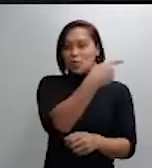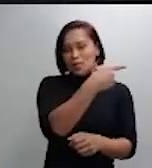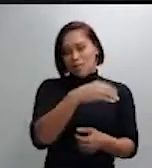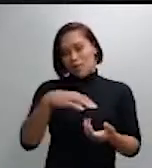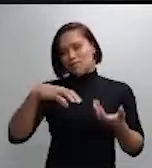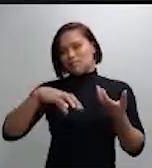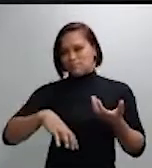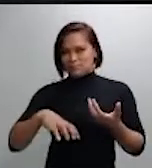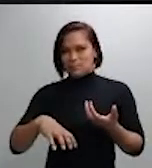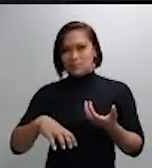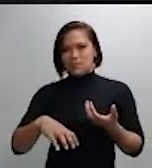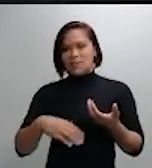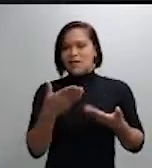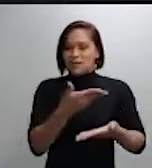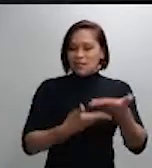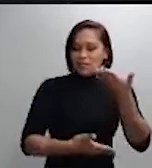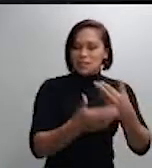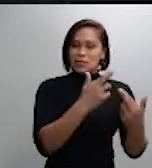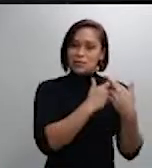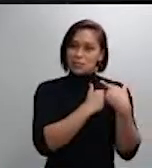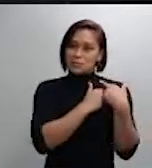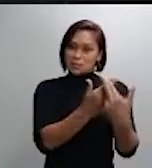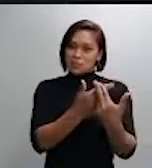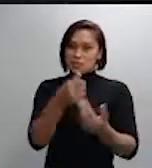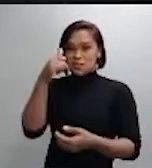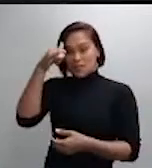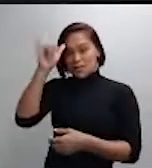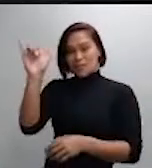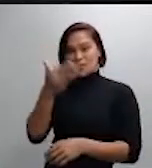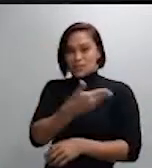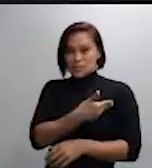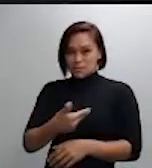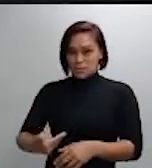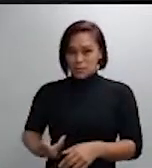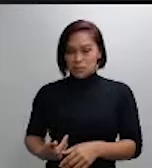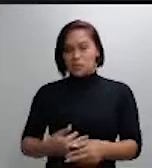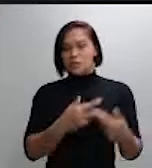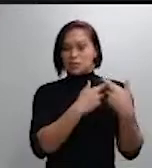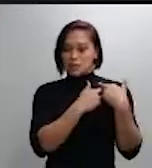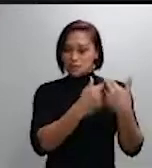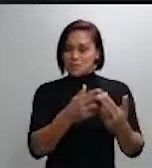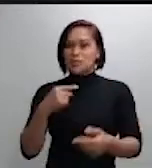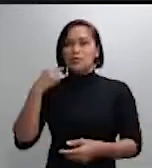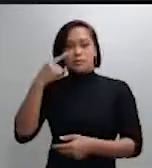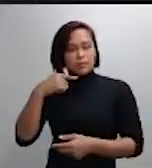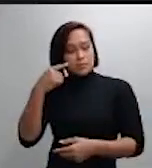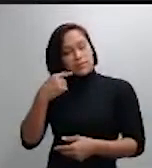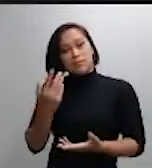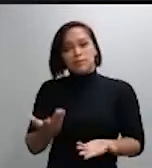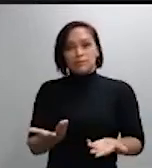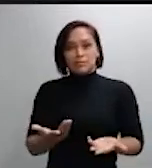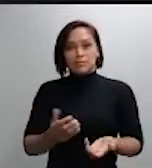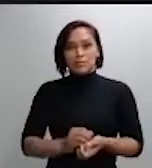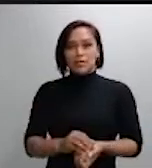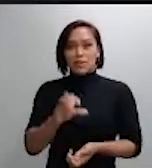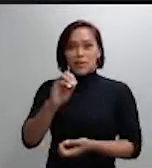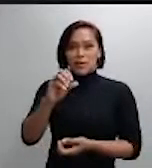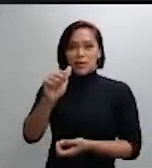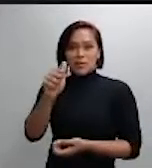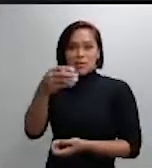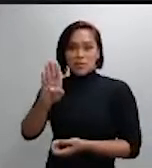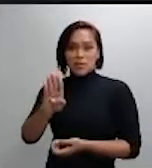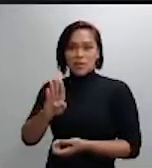Nacional entre os representantes da Fazenda Pública e os representantes da advocacia, entre a OAB. Porque se